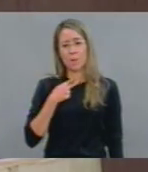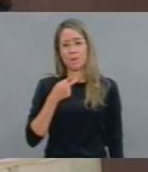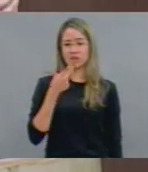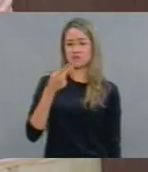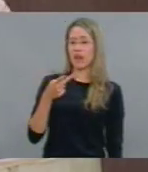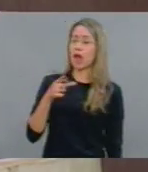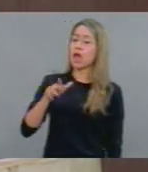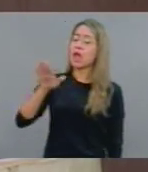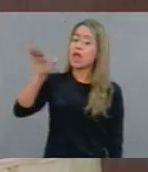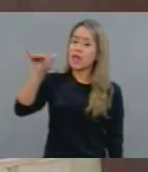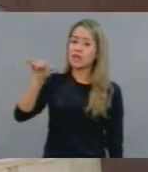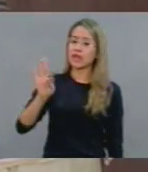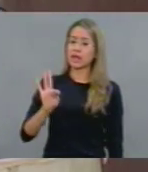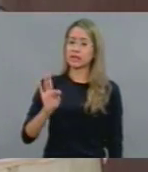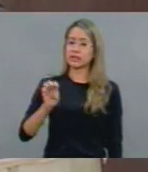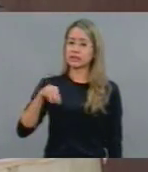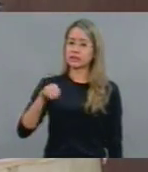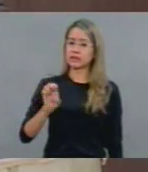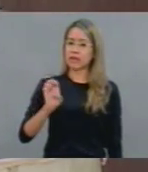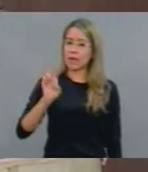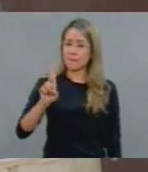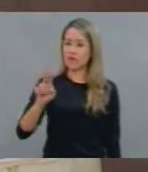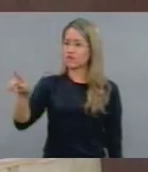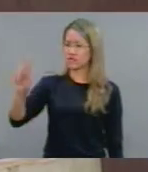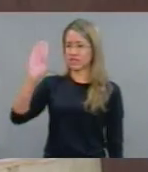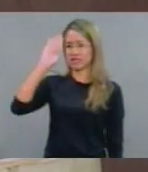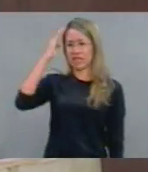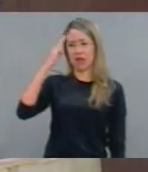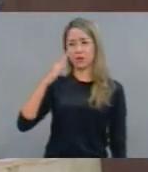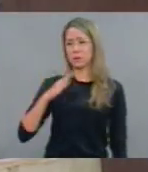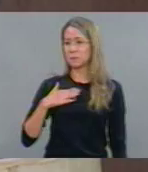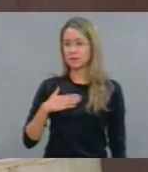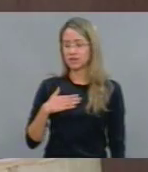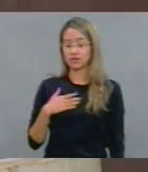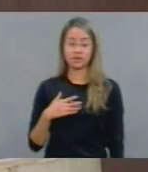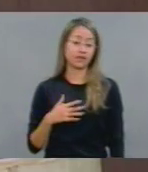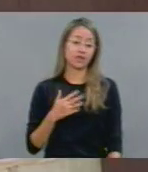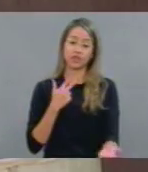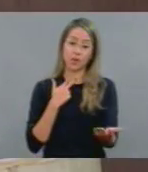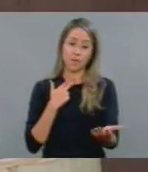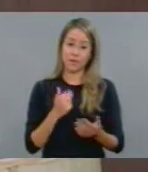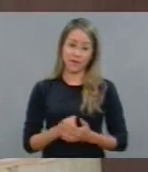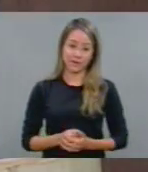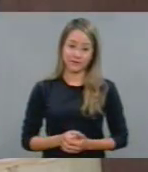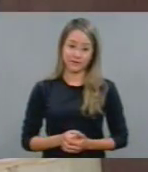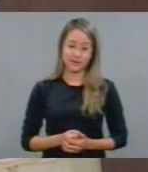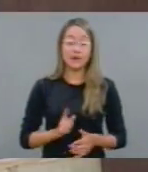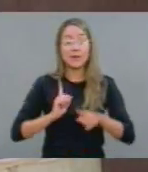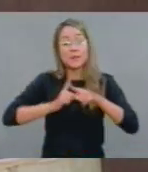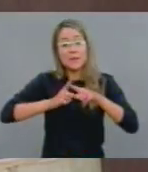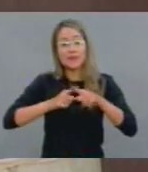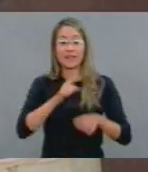que nós, que fazemos oposição pela esquerda a este